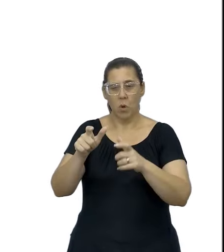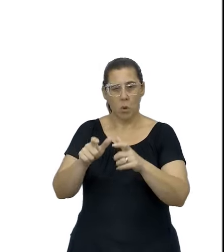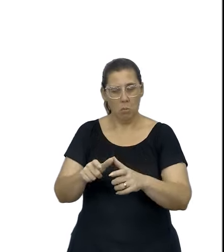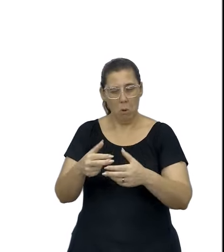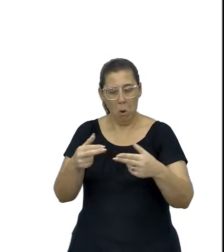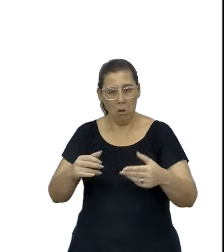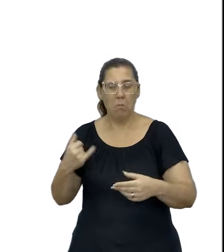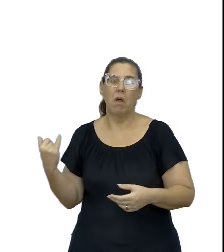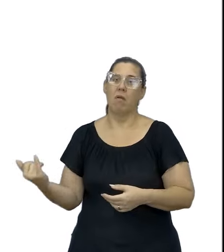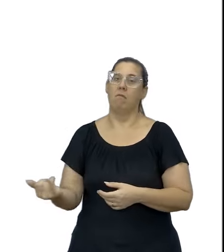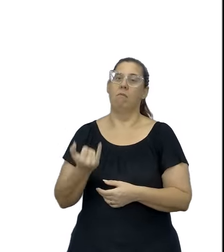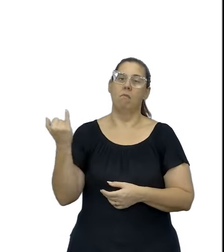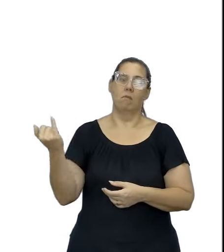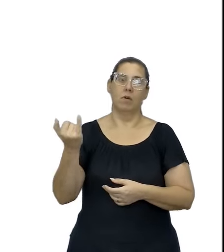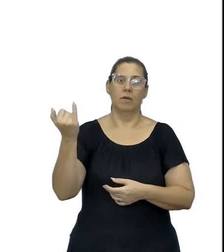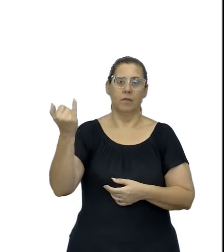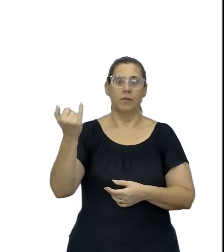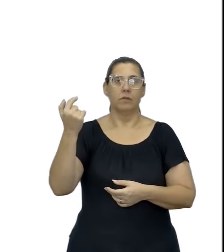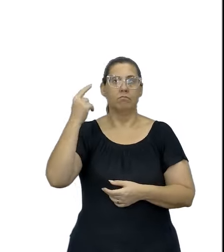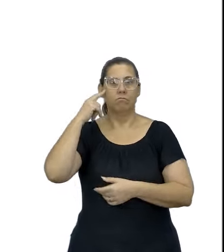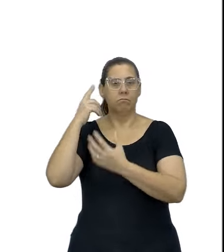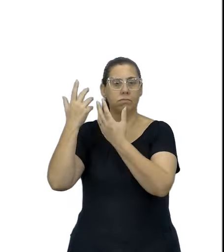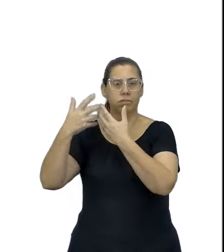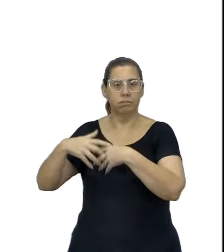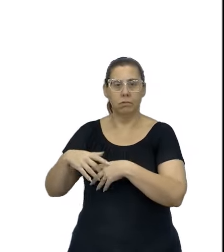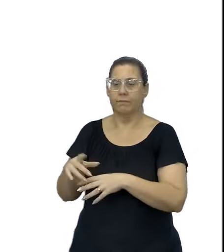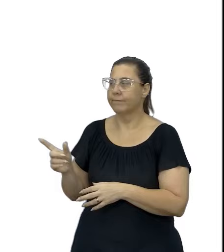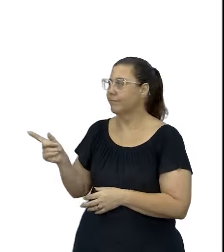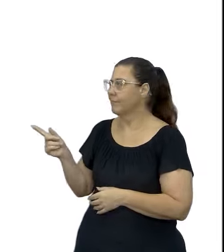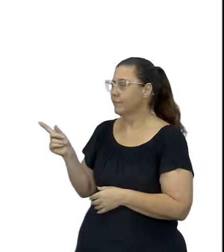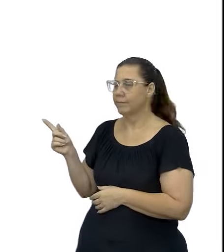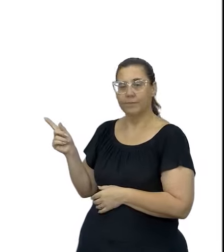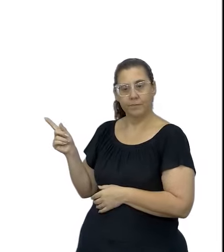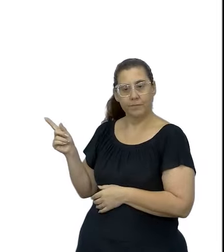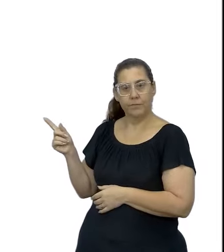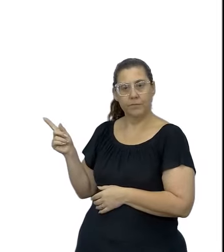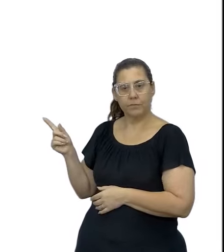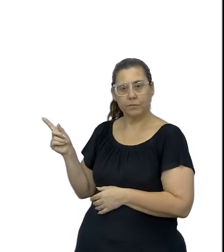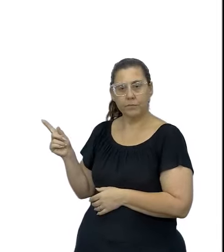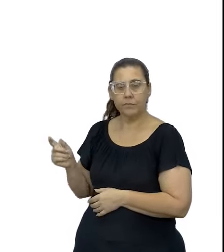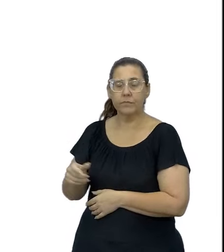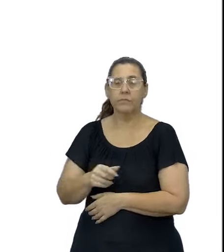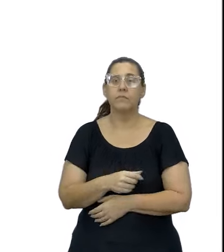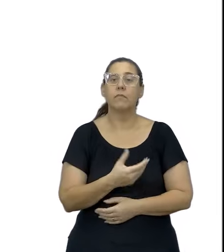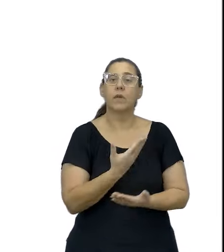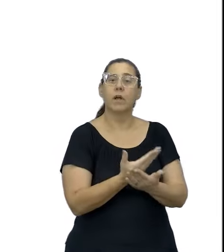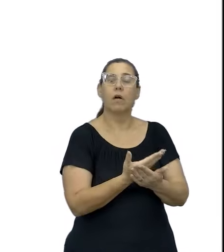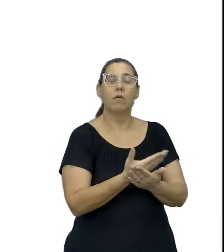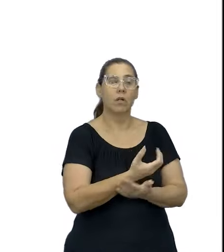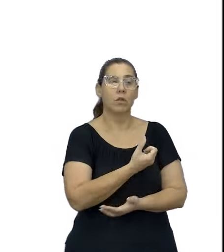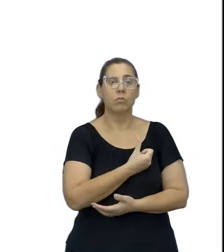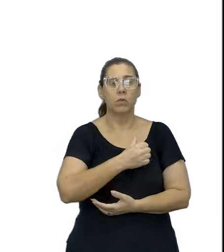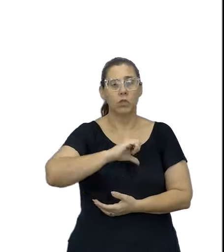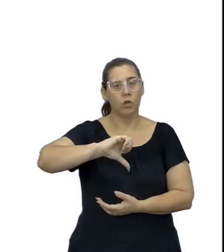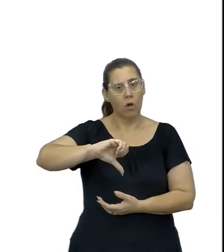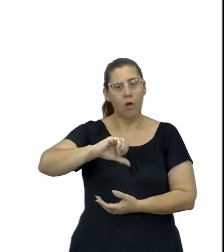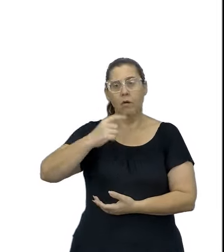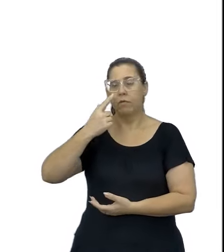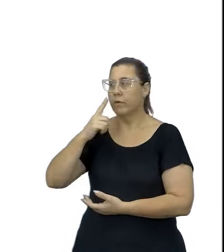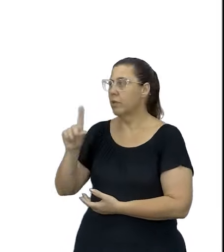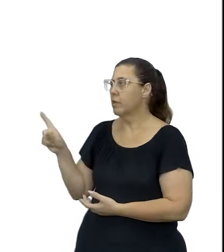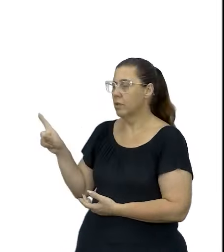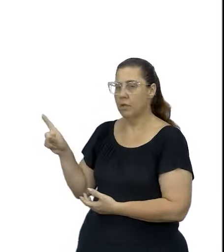aí que é importante de reflexão. Aqui eu trago a aula 9, que é a produção de